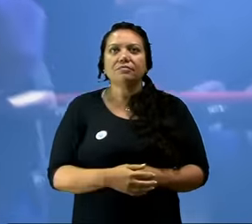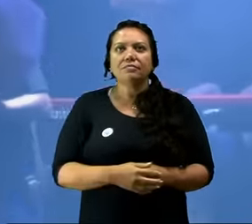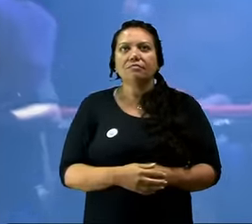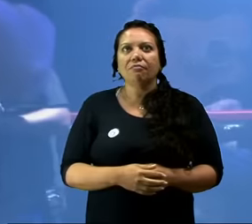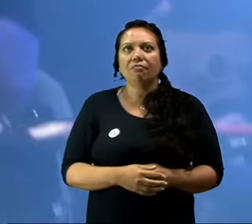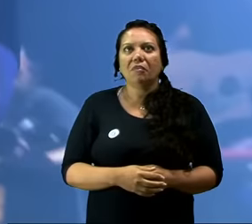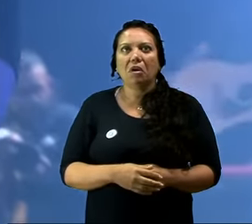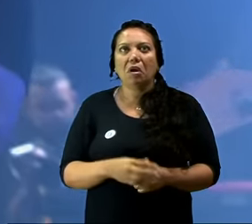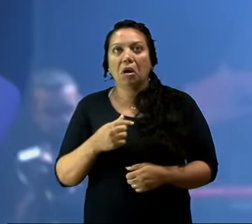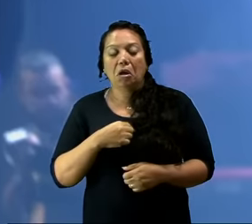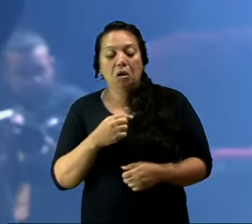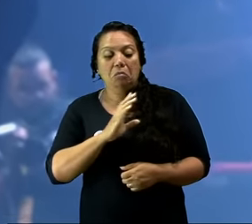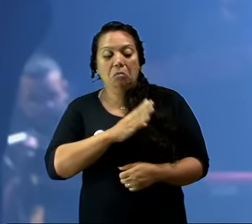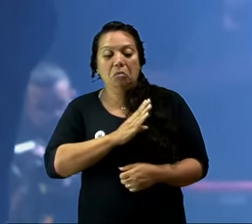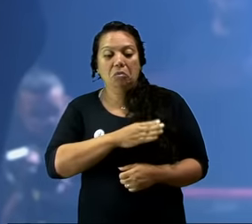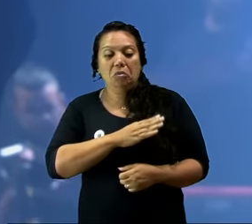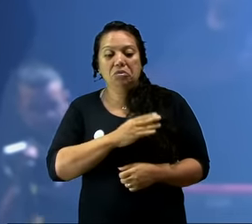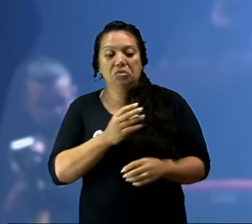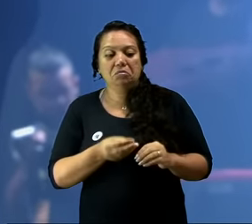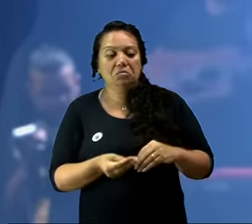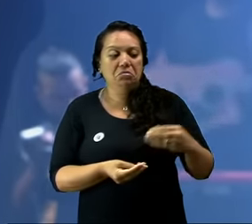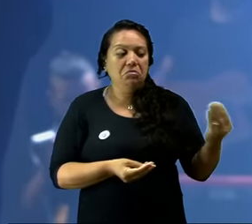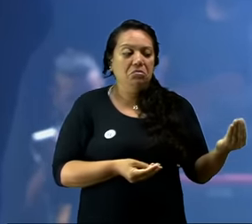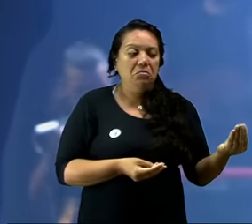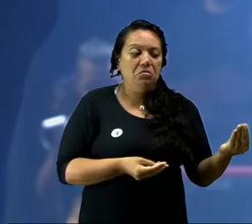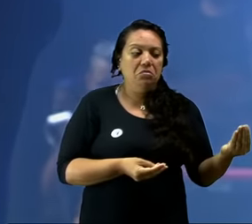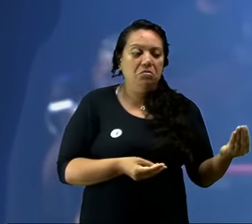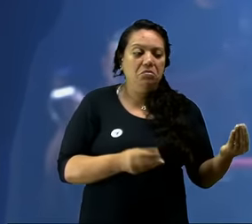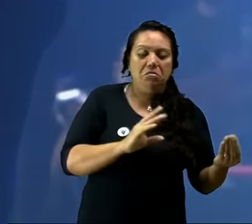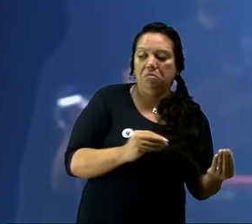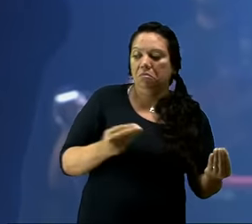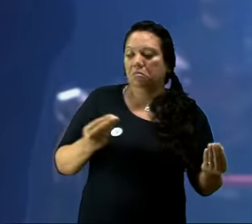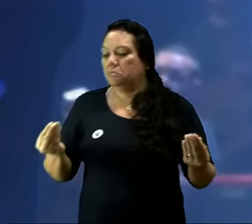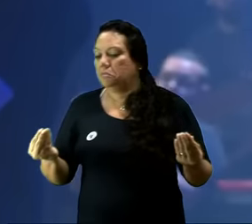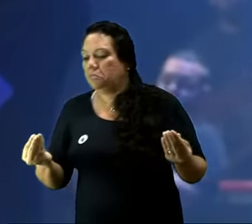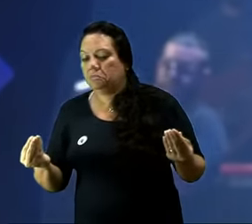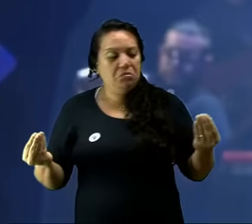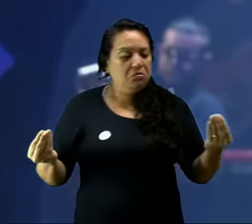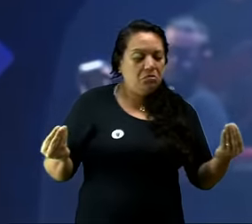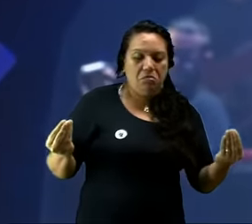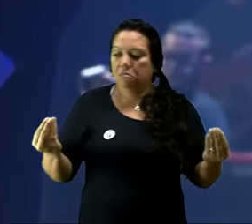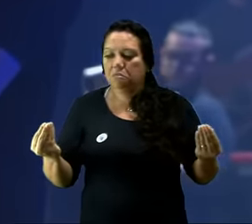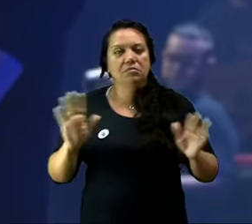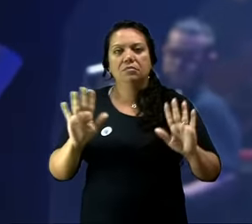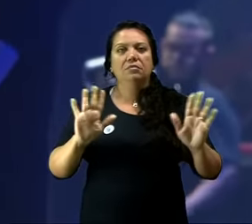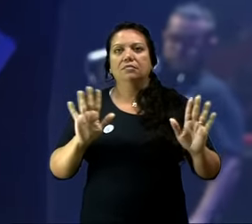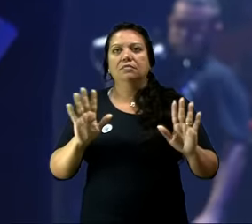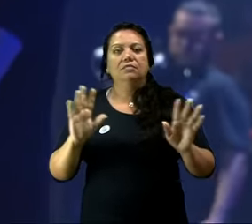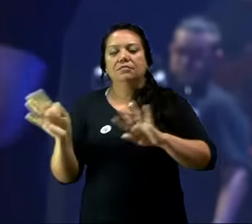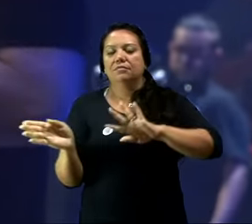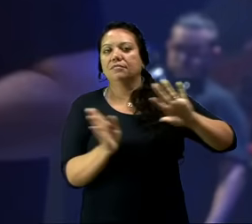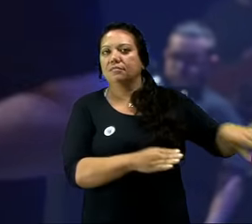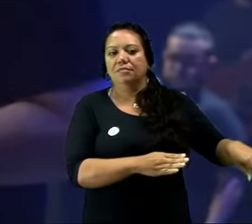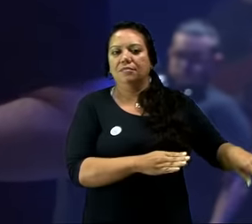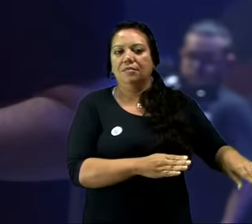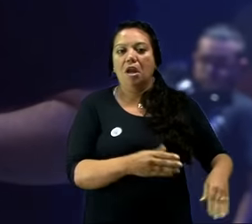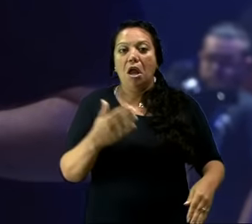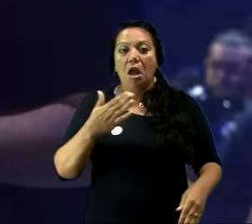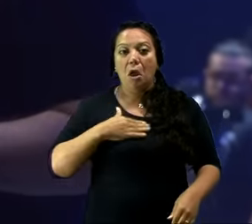disso, de vez em quando eu sou daquilo. Não, meu amigo, é sair daqui hoje dizendo assim: rapaz, morri para o mundo.